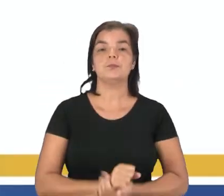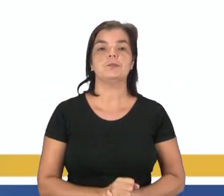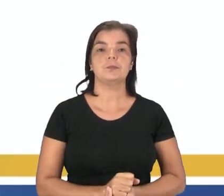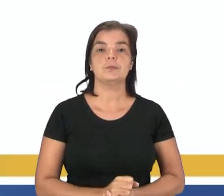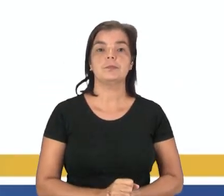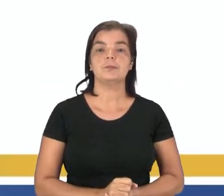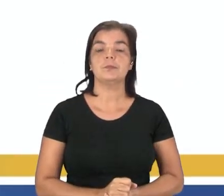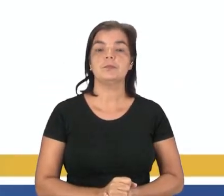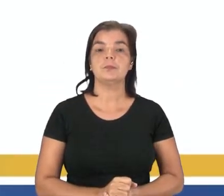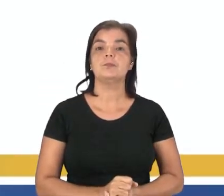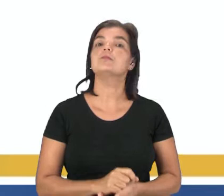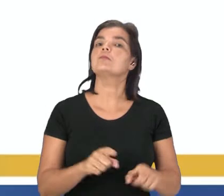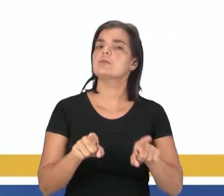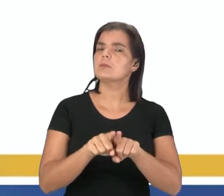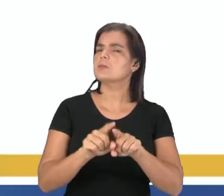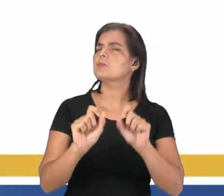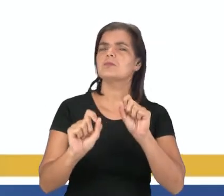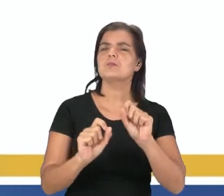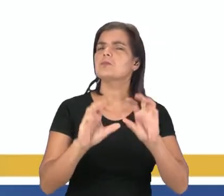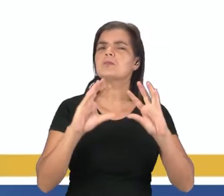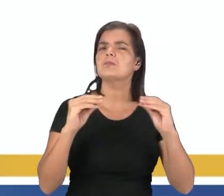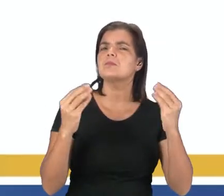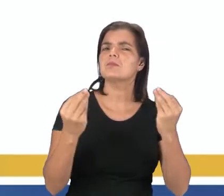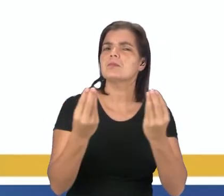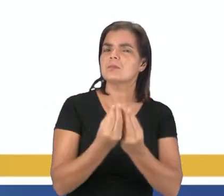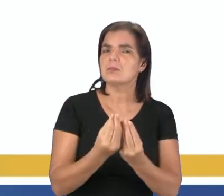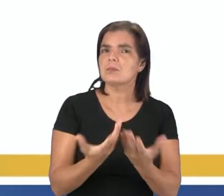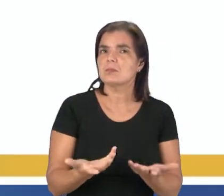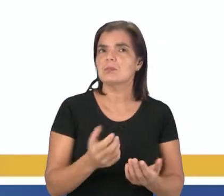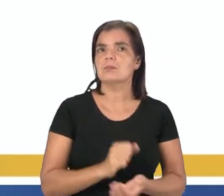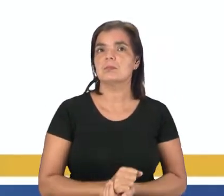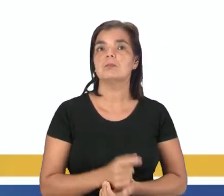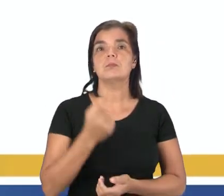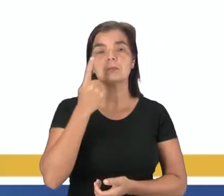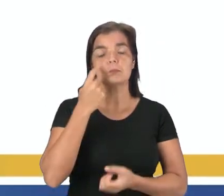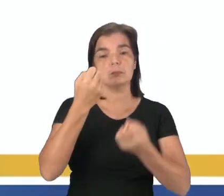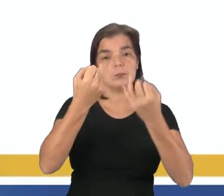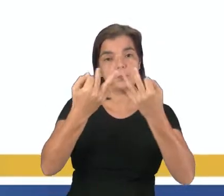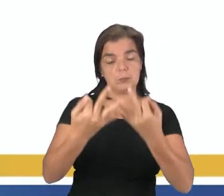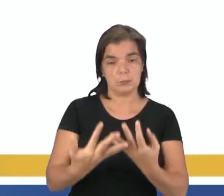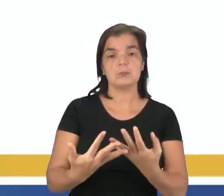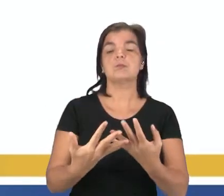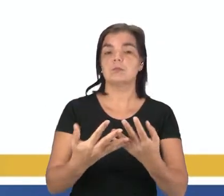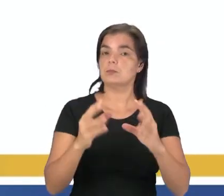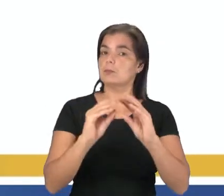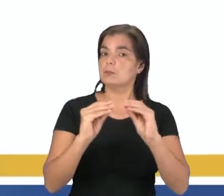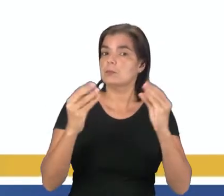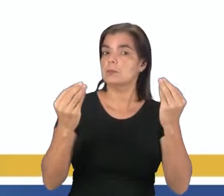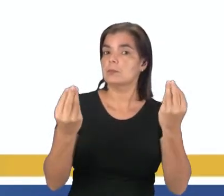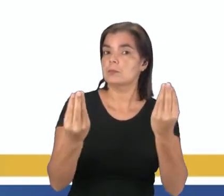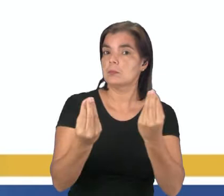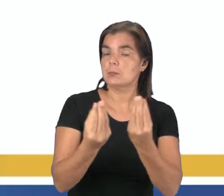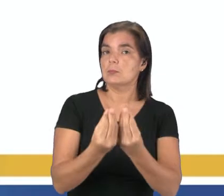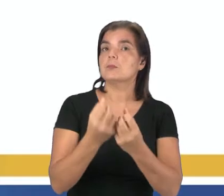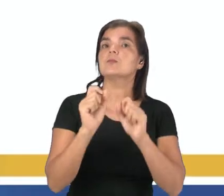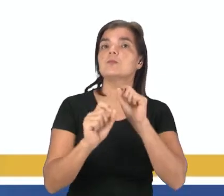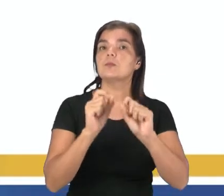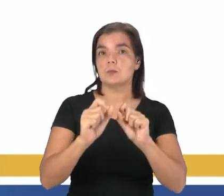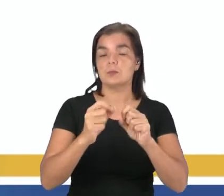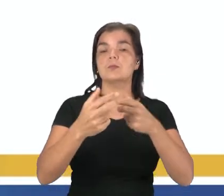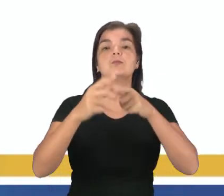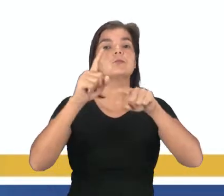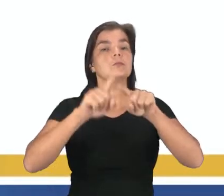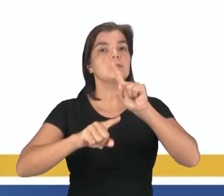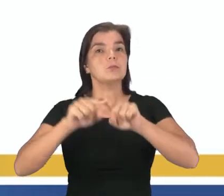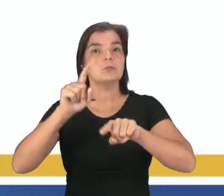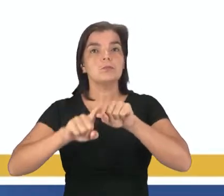são compostas. Mas o que são substâncias afinal? Nós podemos definir sobre substâncias como materiais